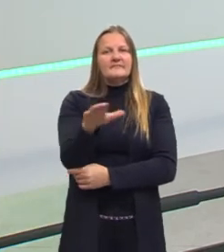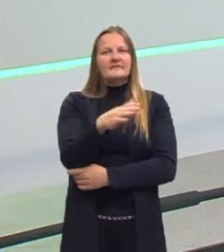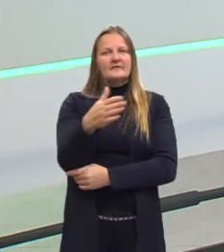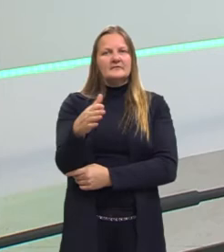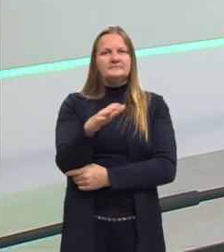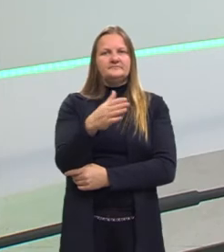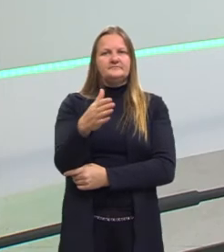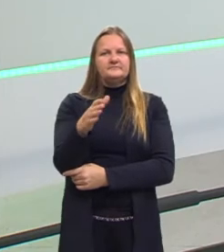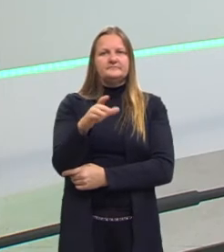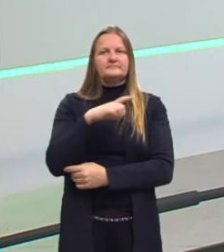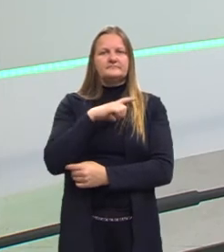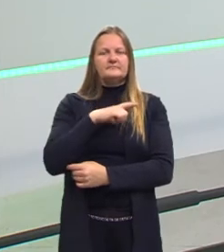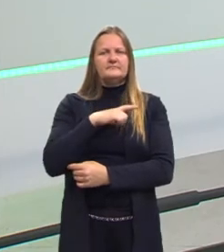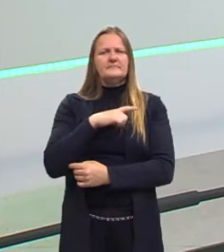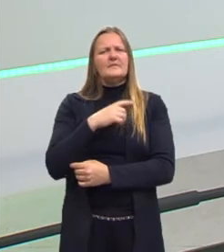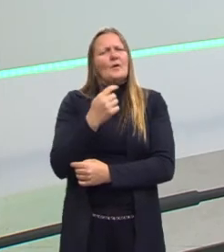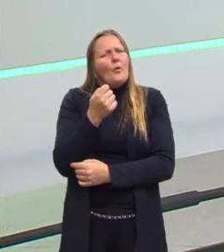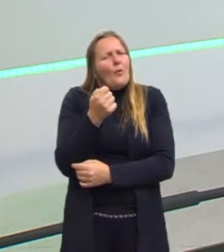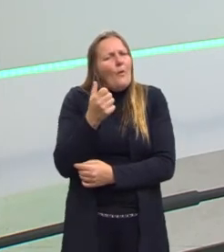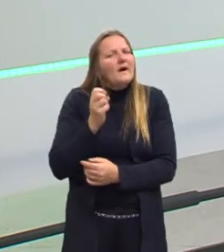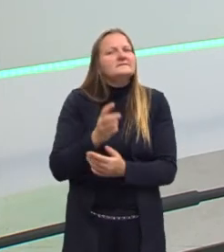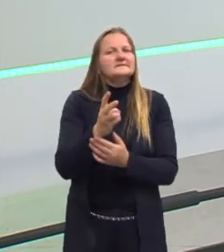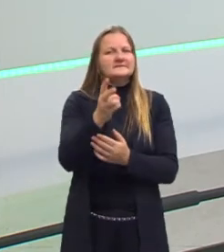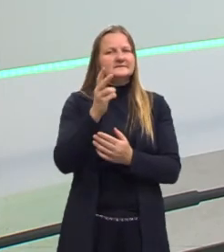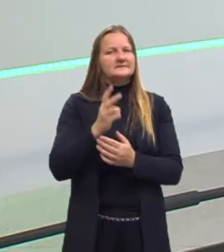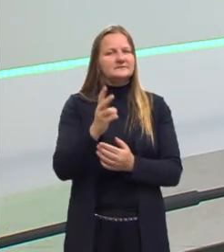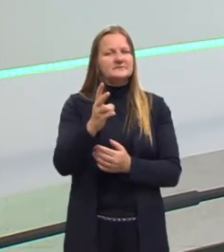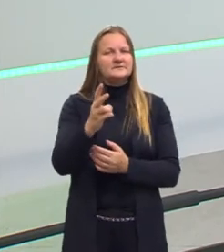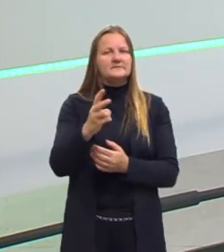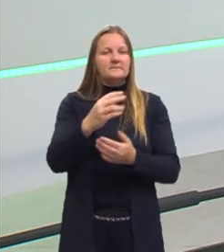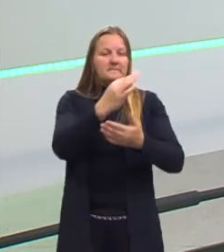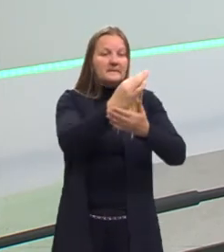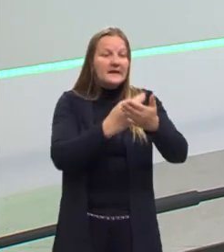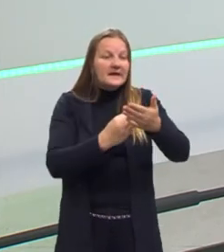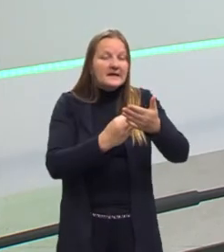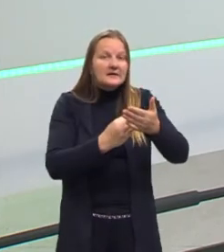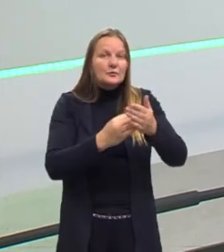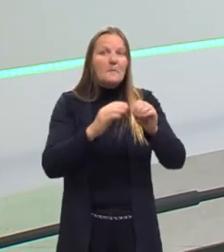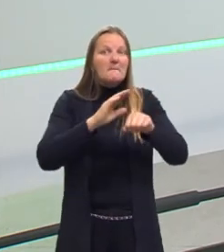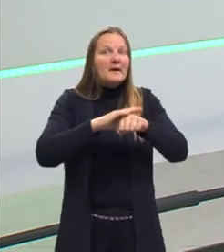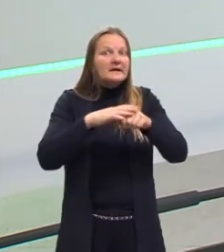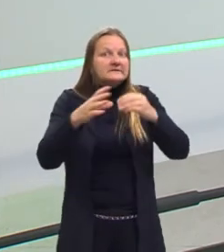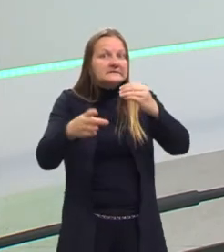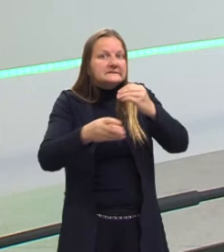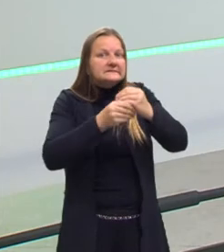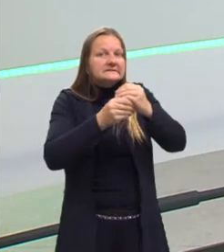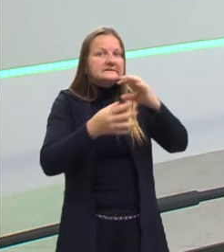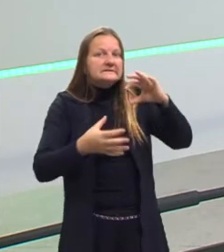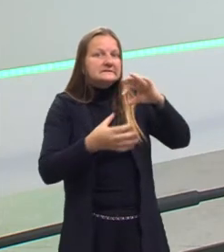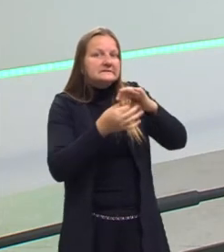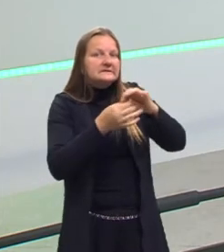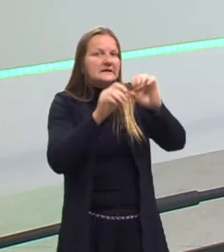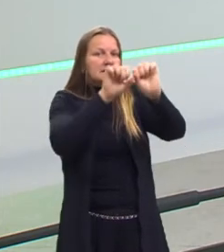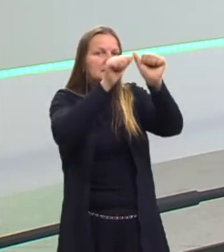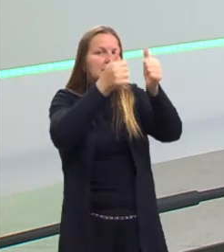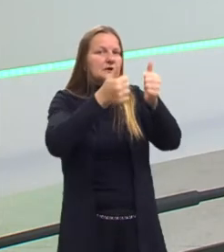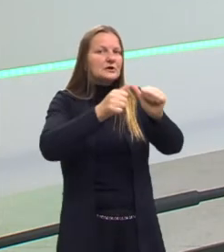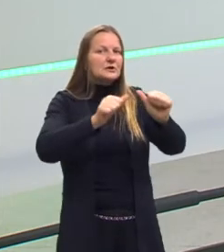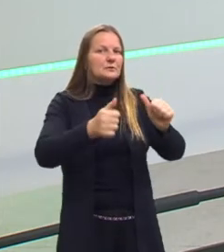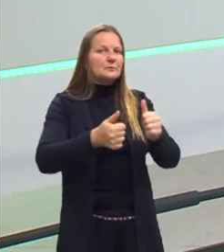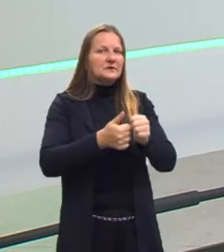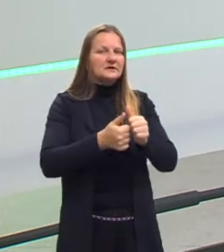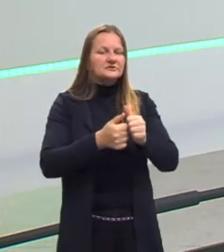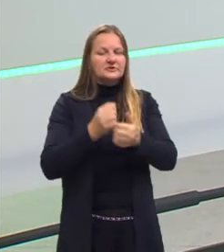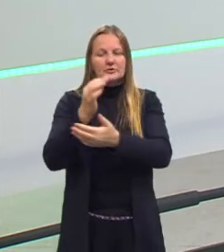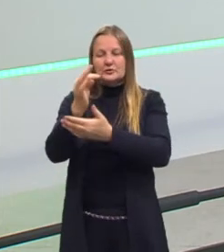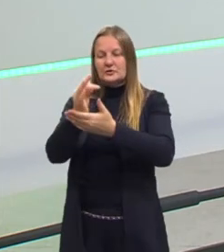vezes muitas vezes talvez vem com uma imagem e aí eu tenho